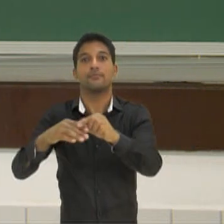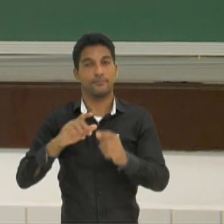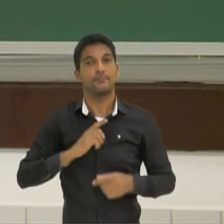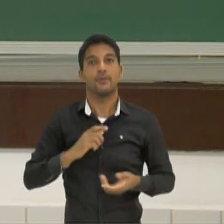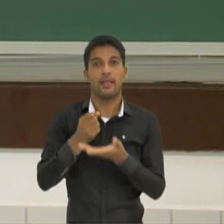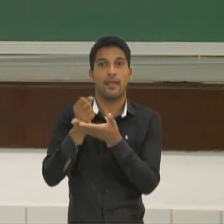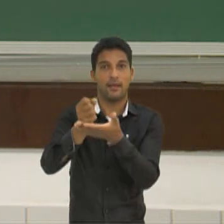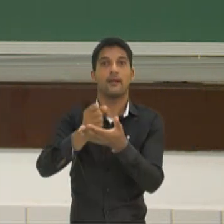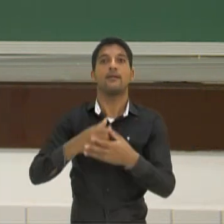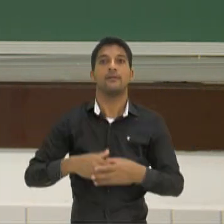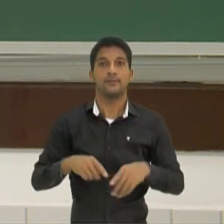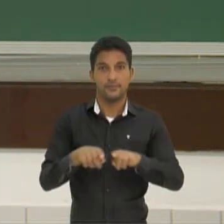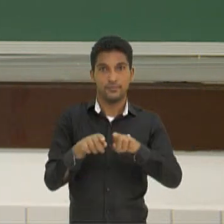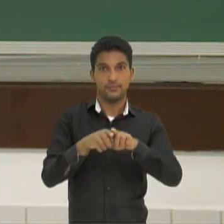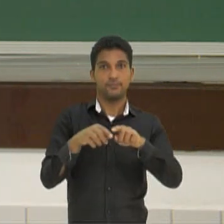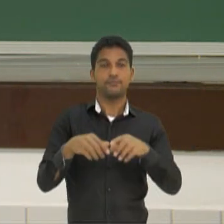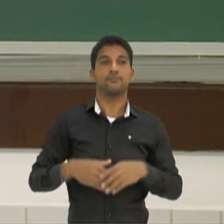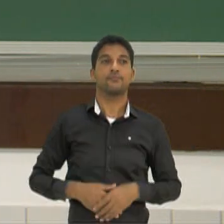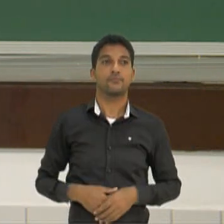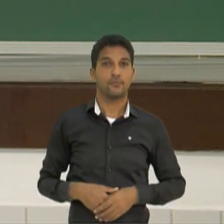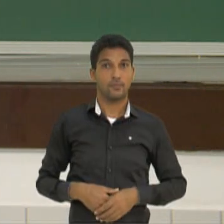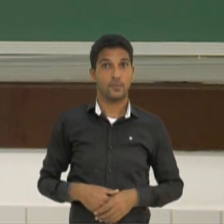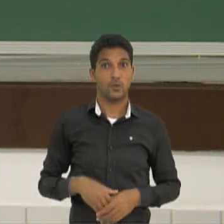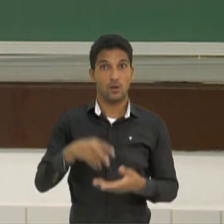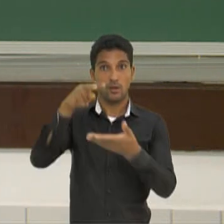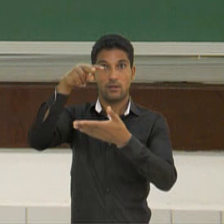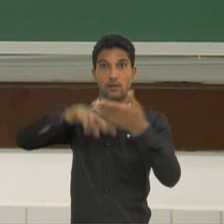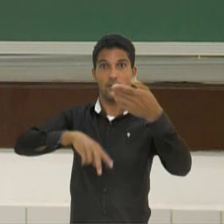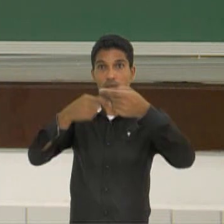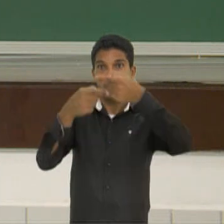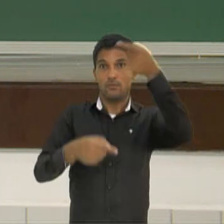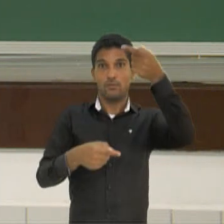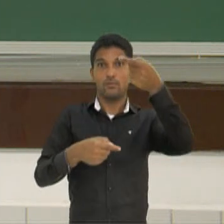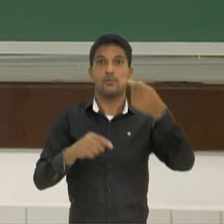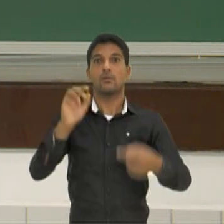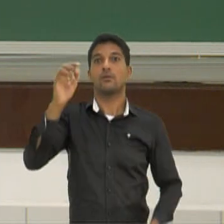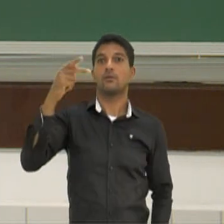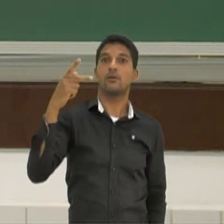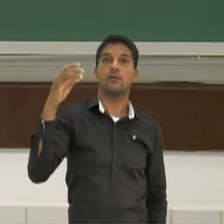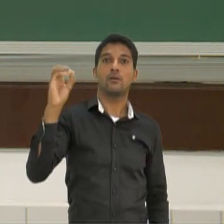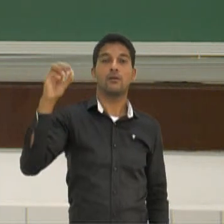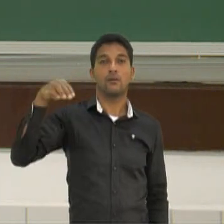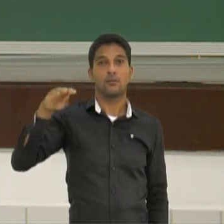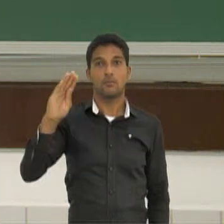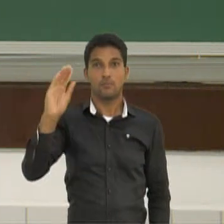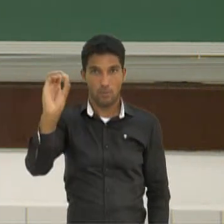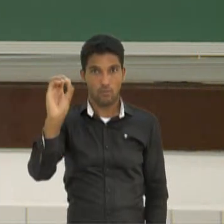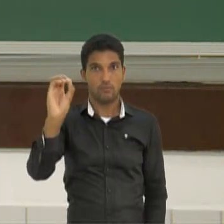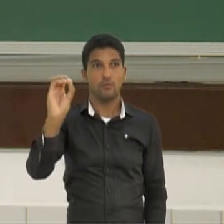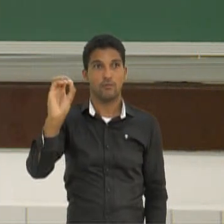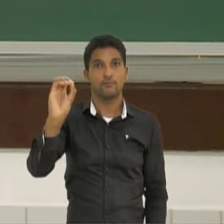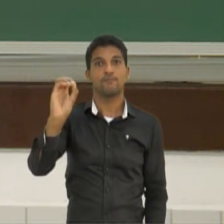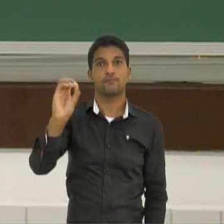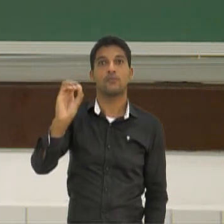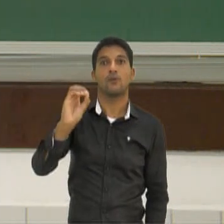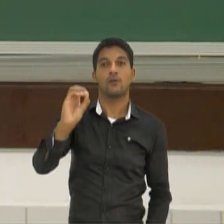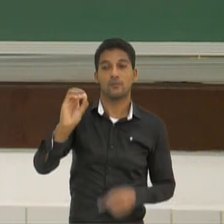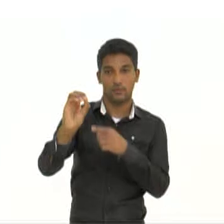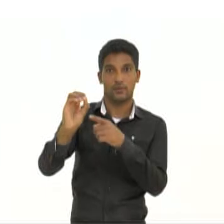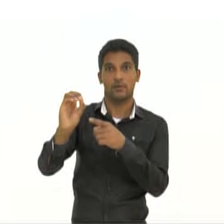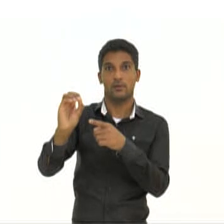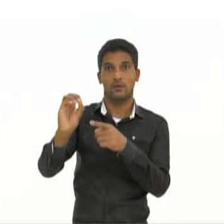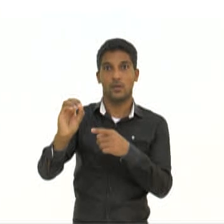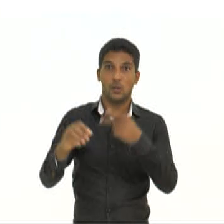tempo. Então leiam aqui comigo. O pombo-correio. Os pombos foram utilizados por muito tempo como meio de envio